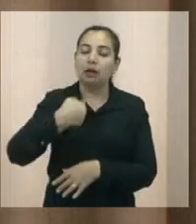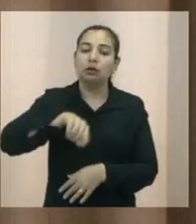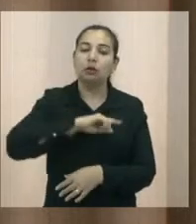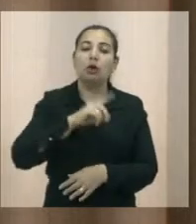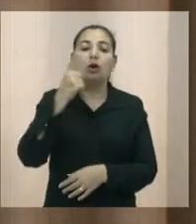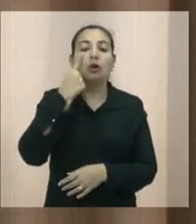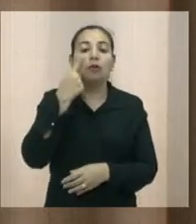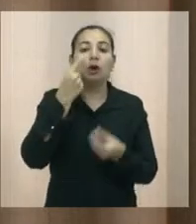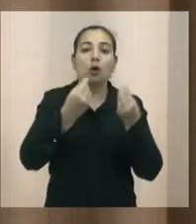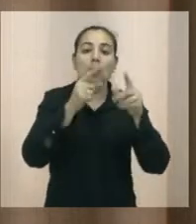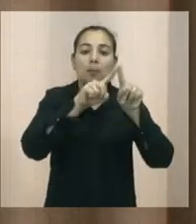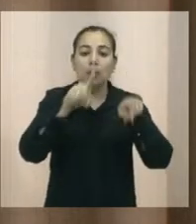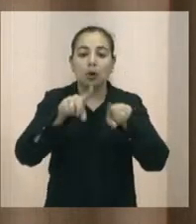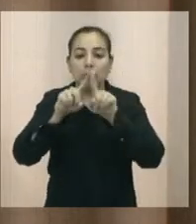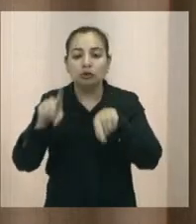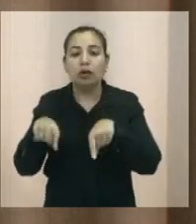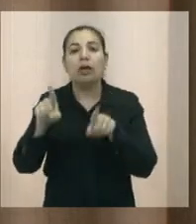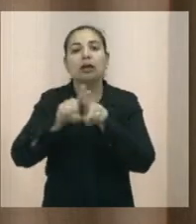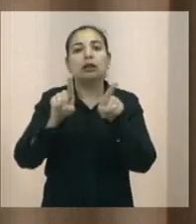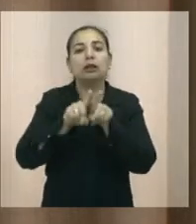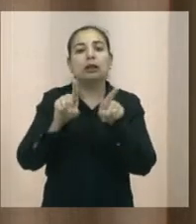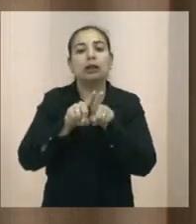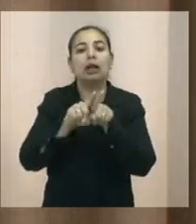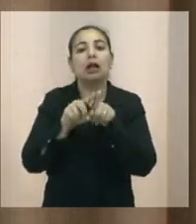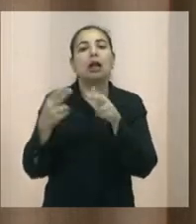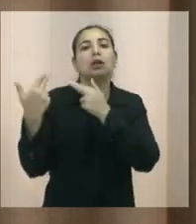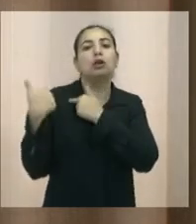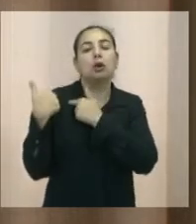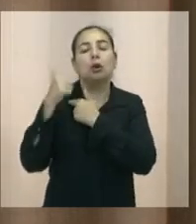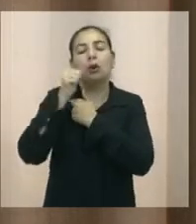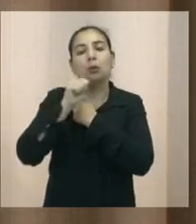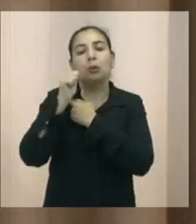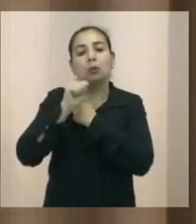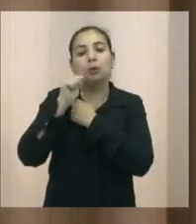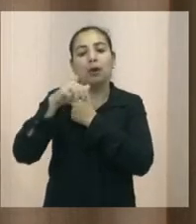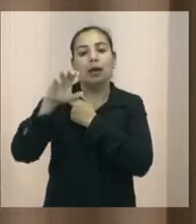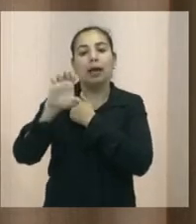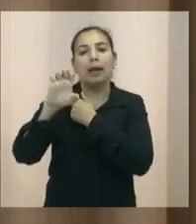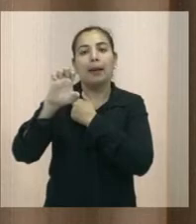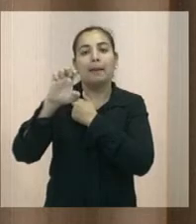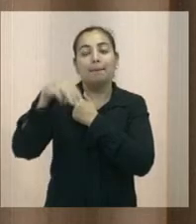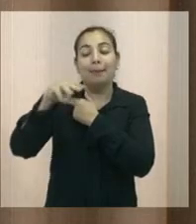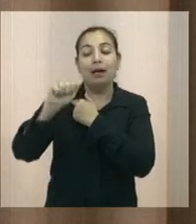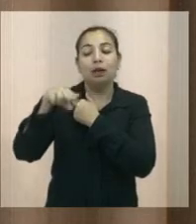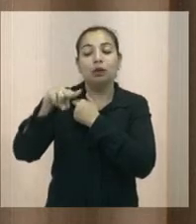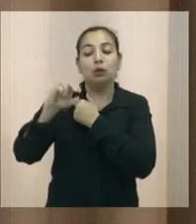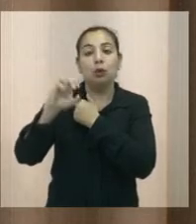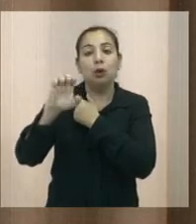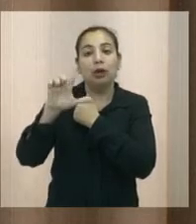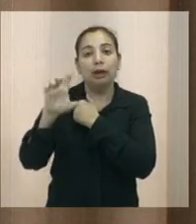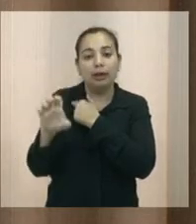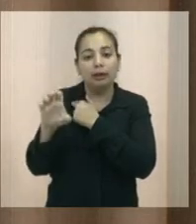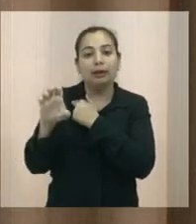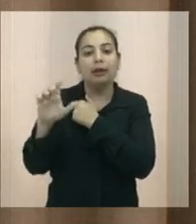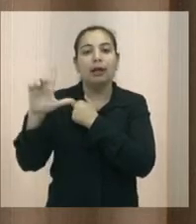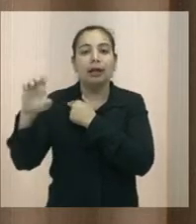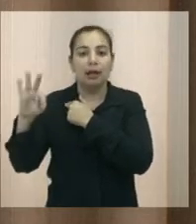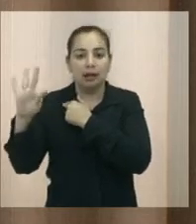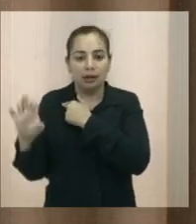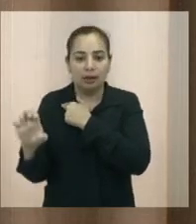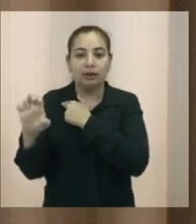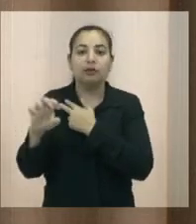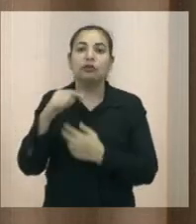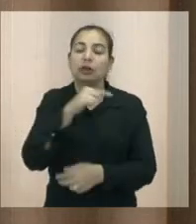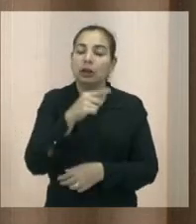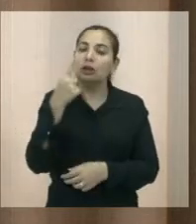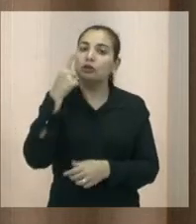Tem a supervisora lá, que é a doutora Emanuele Leite, que faz um trabalho fantástico com os laços de família, né? É um